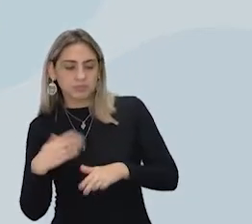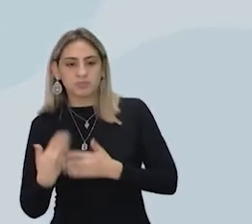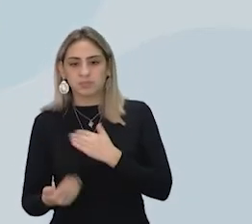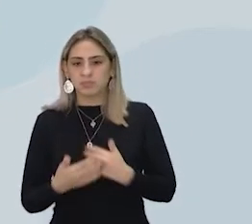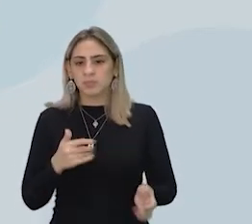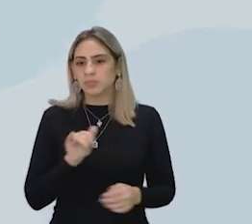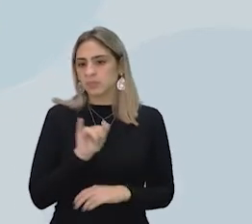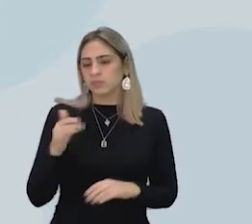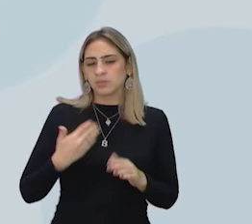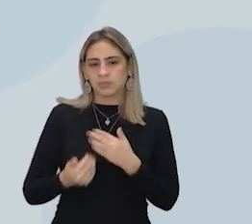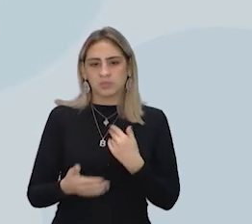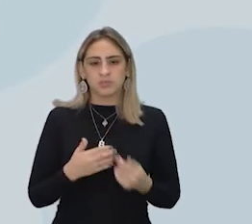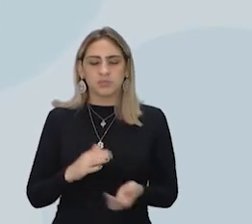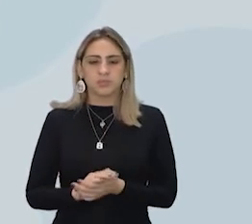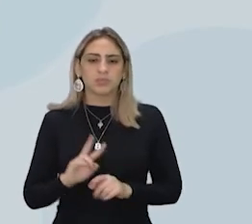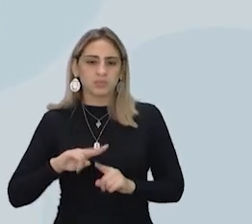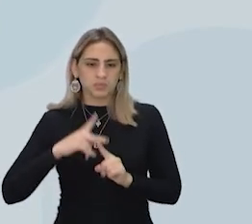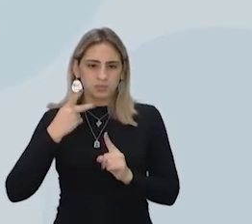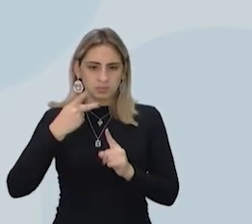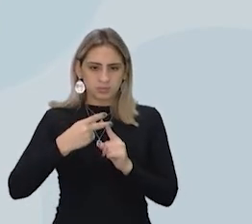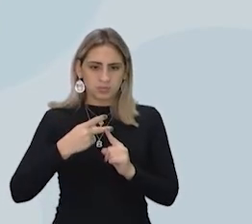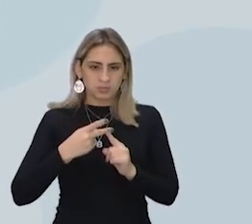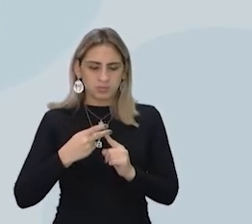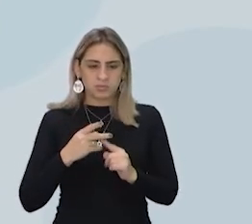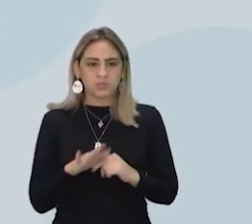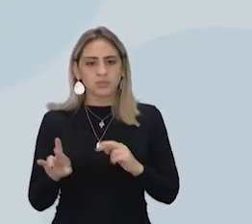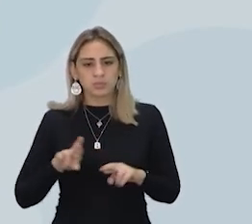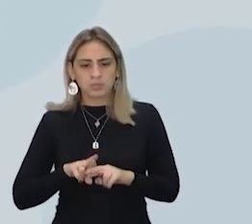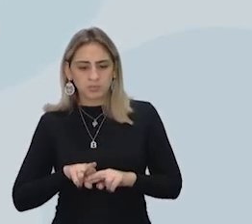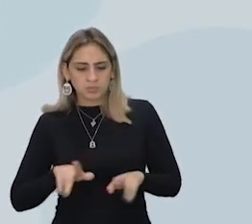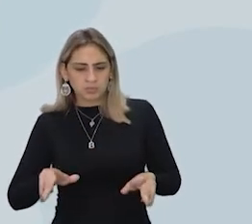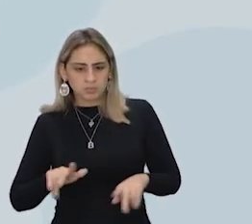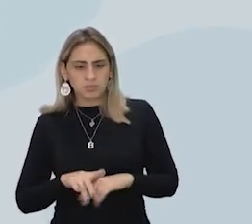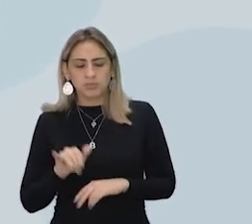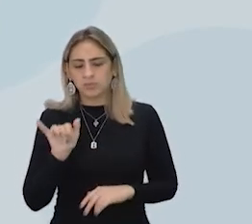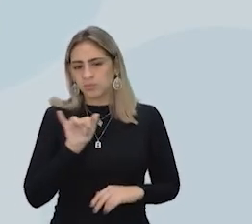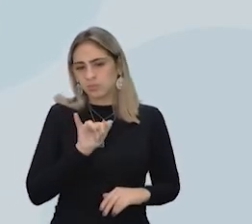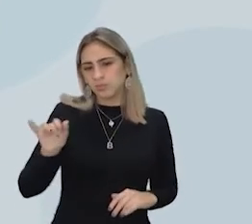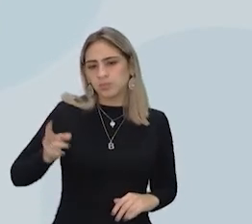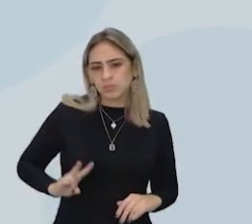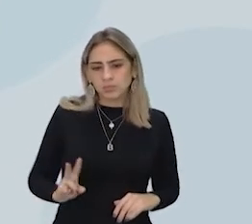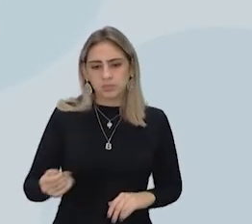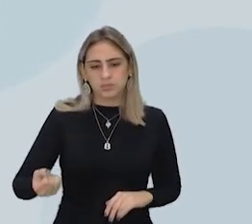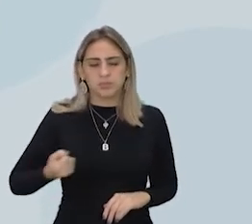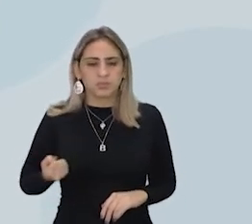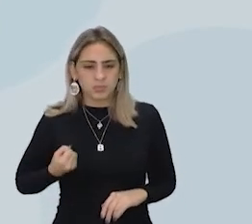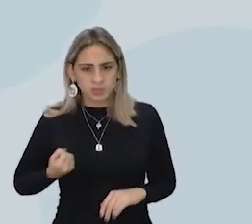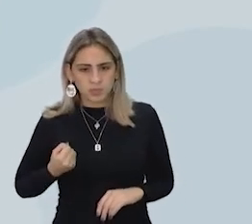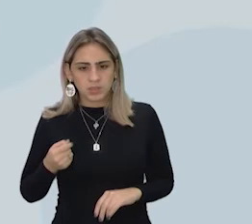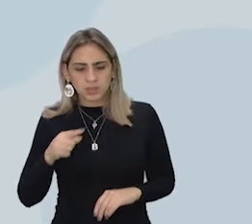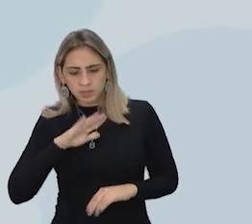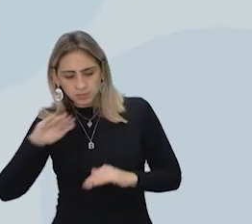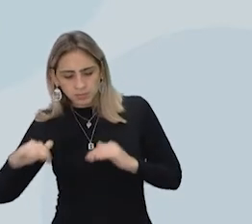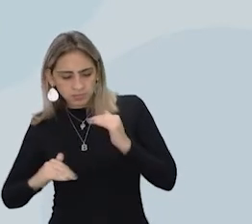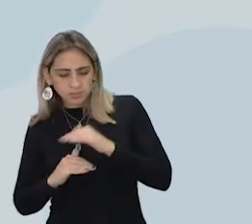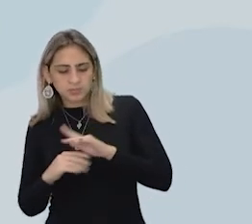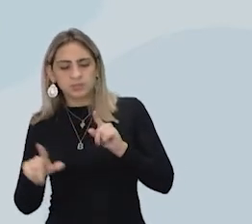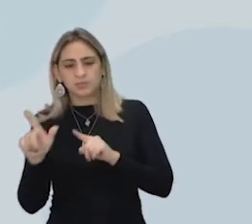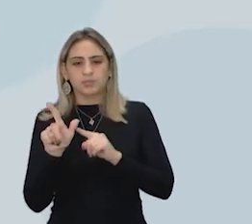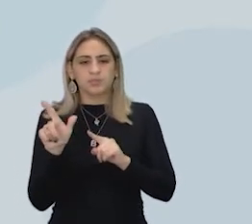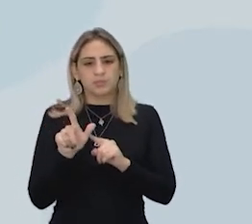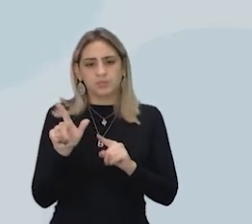um y qualquer, elevado a uma variável ali. O y é sempre um número, mas aqui é sempre uma letra